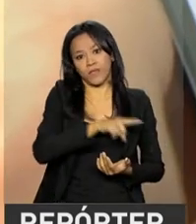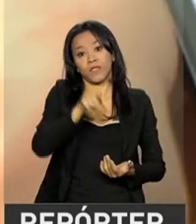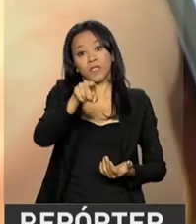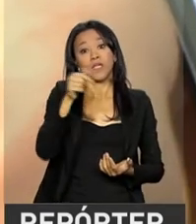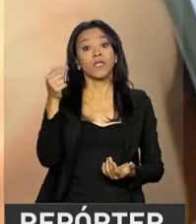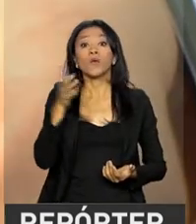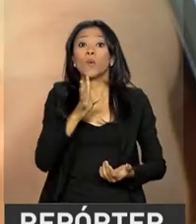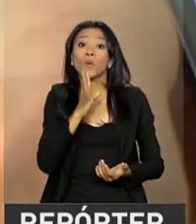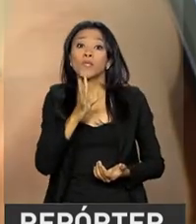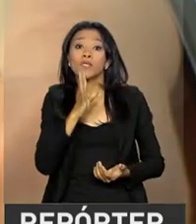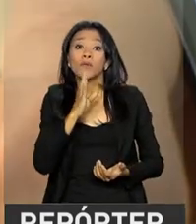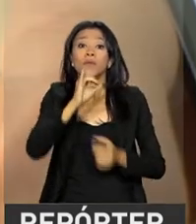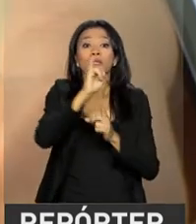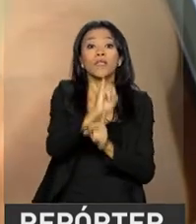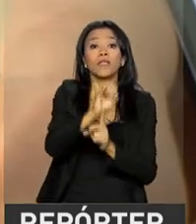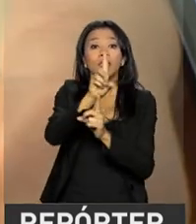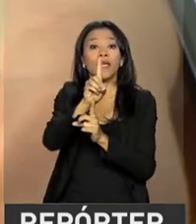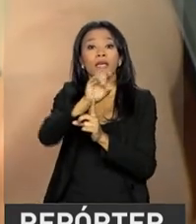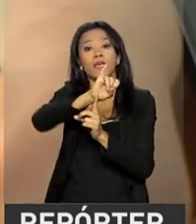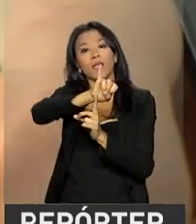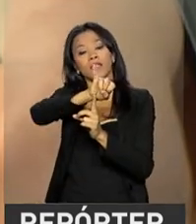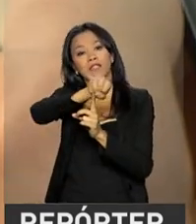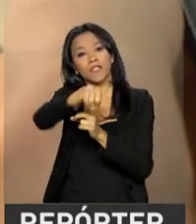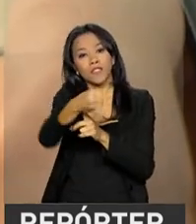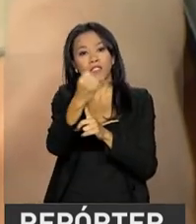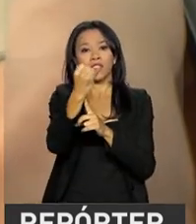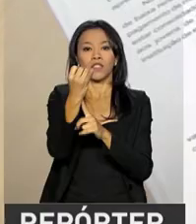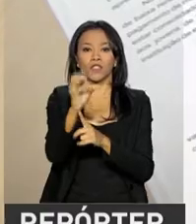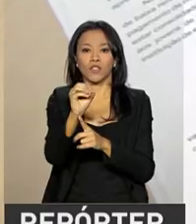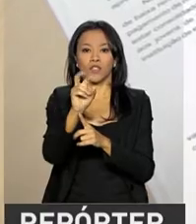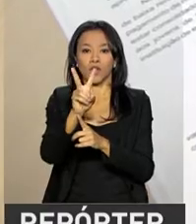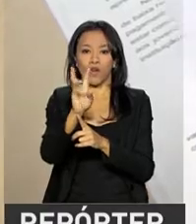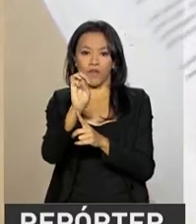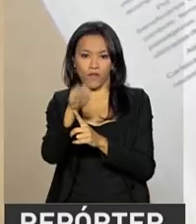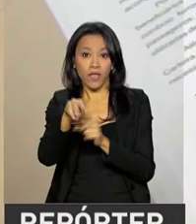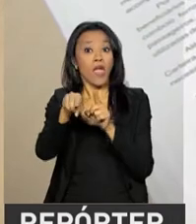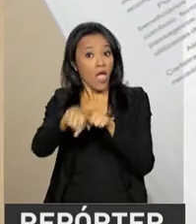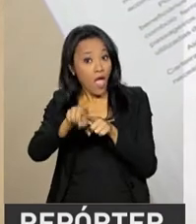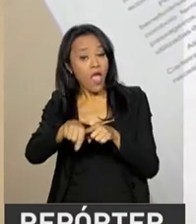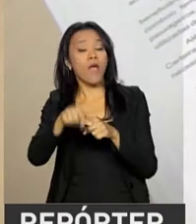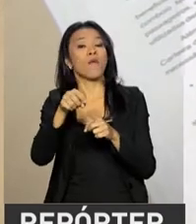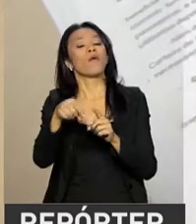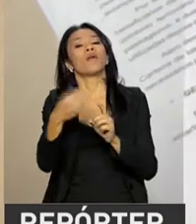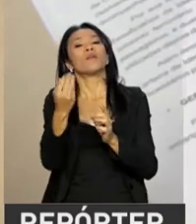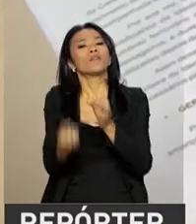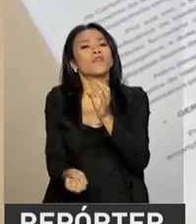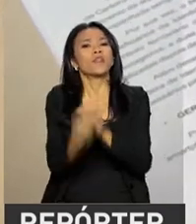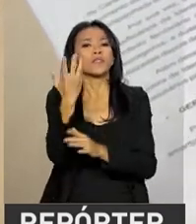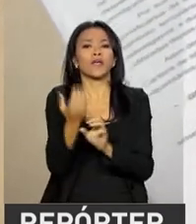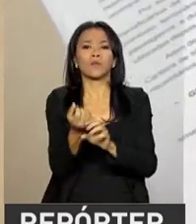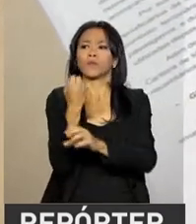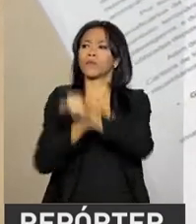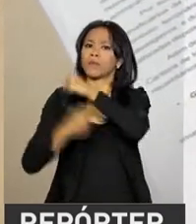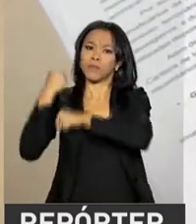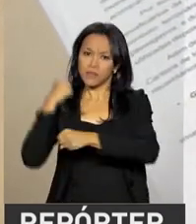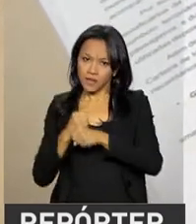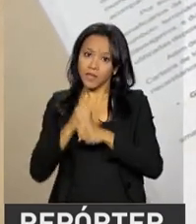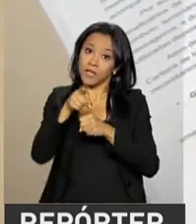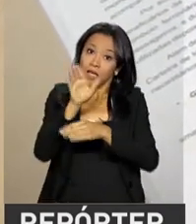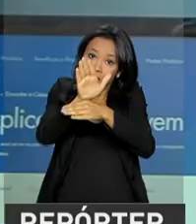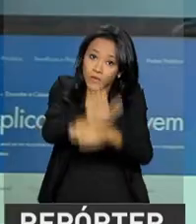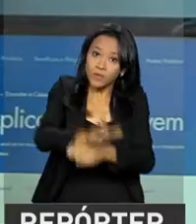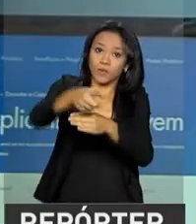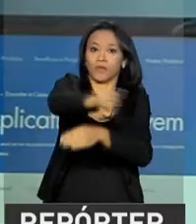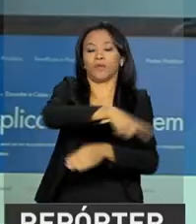ele conheceu o ID Jovem, programa lançado pelo governo federal no final do ano passado, que oferece aos jovens diversos